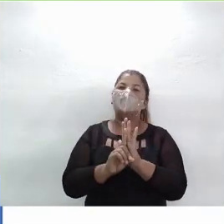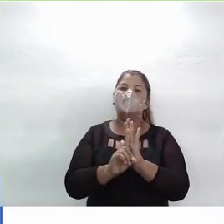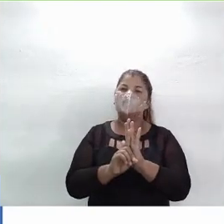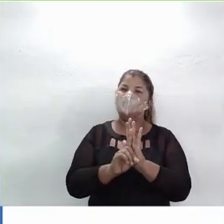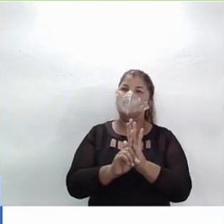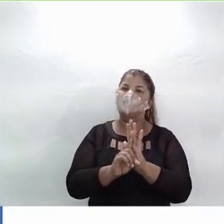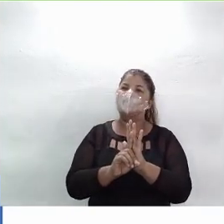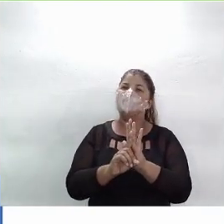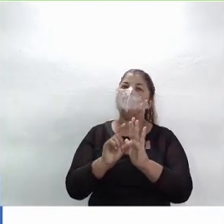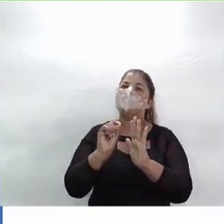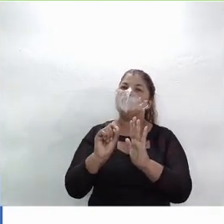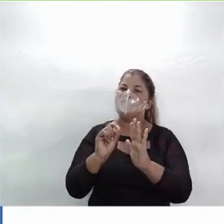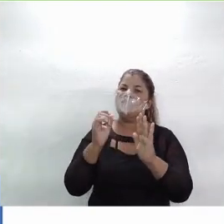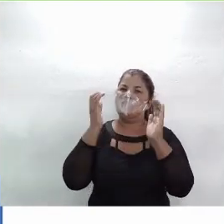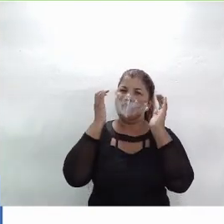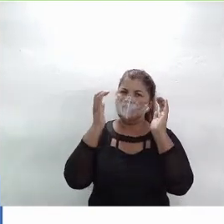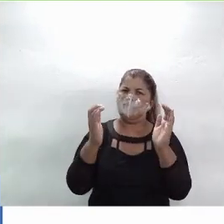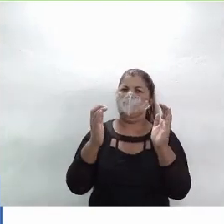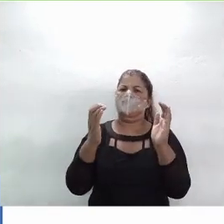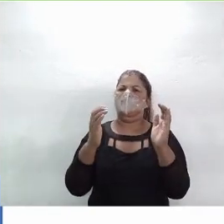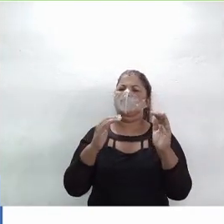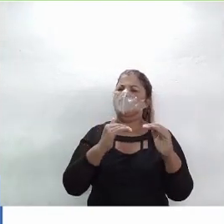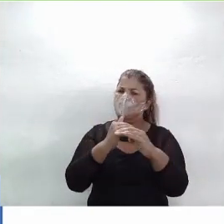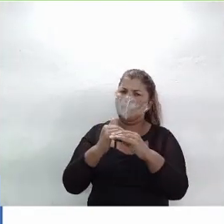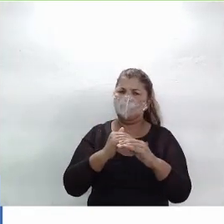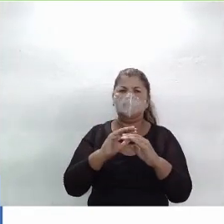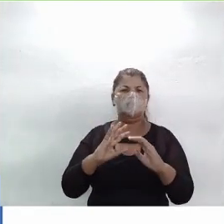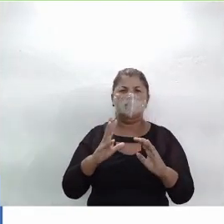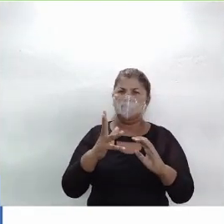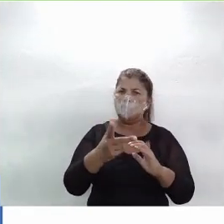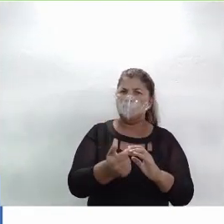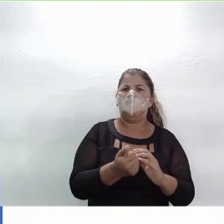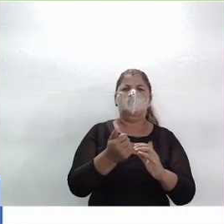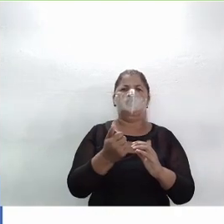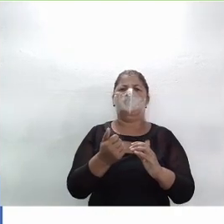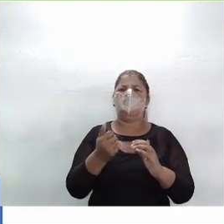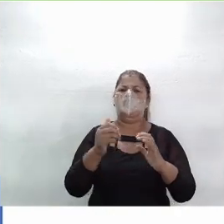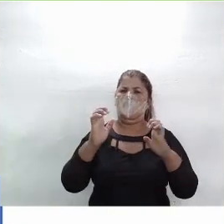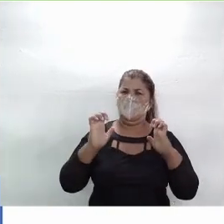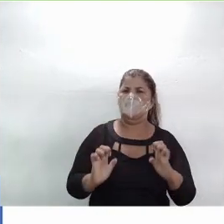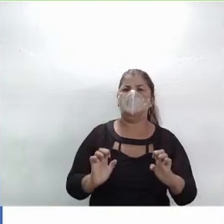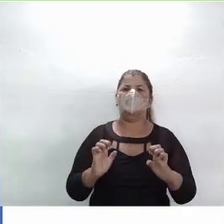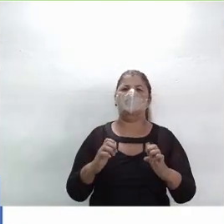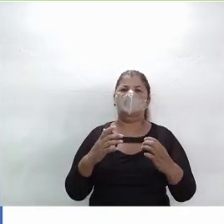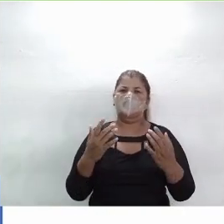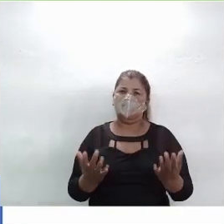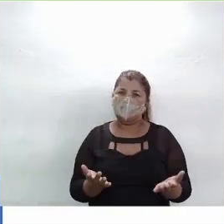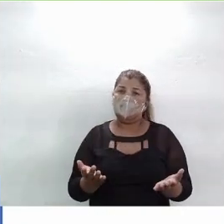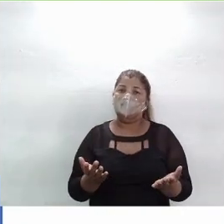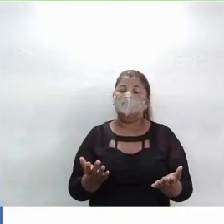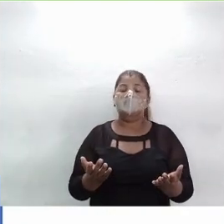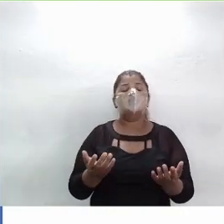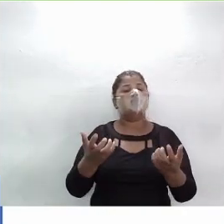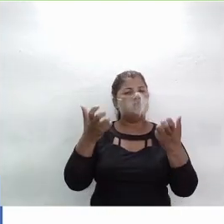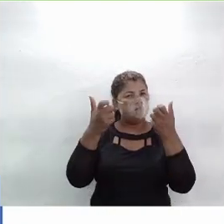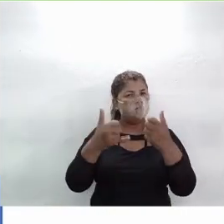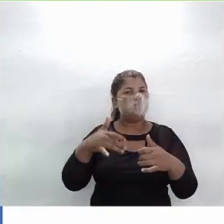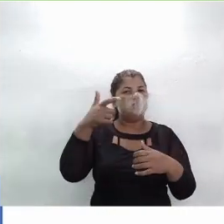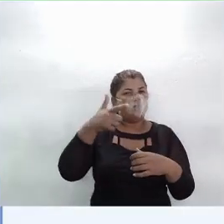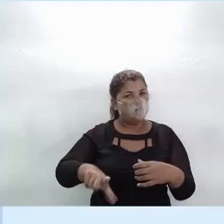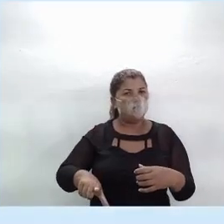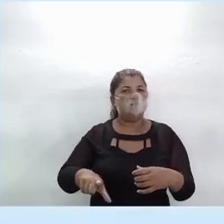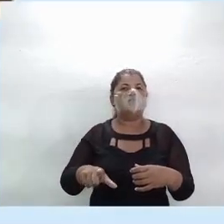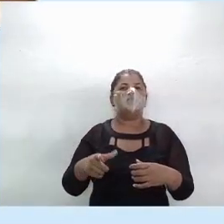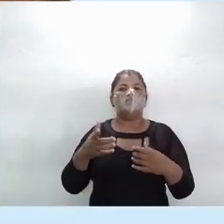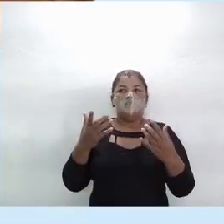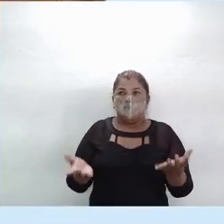Então, respeito e igualdade para todos. Isso é a ética. Então, voltando mais uma vez,